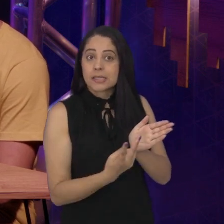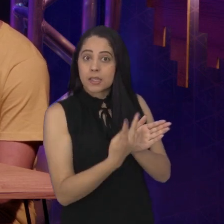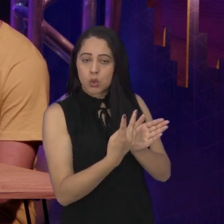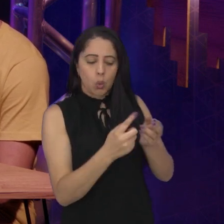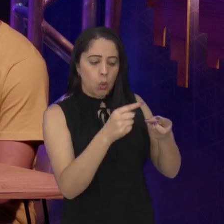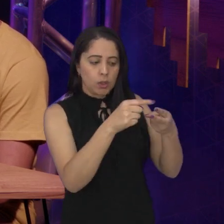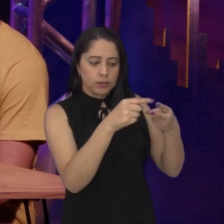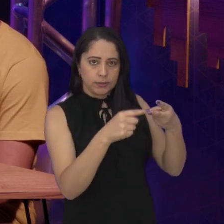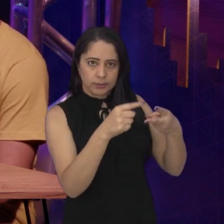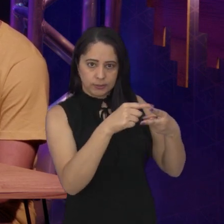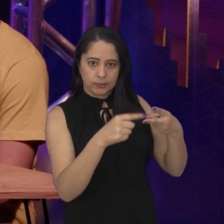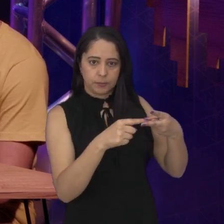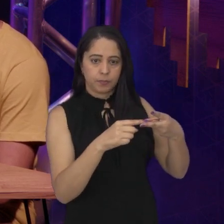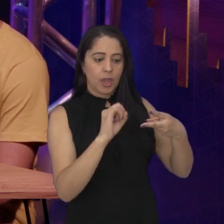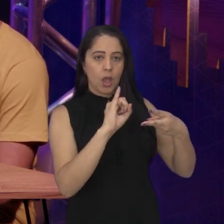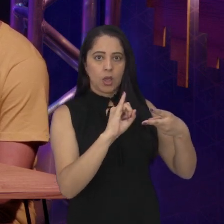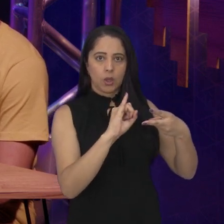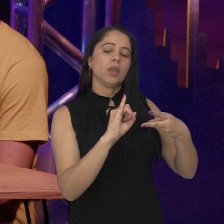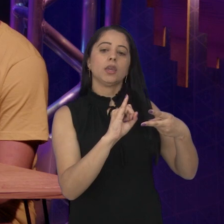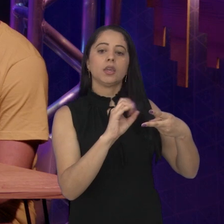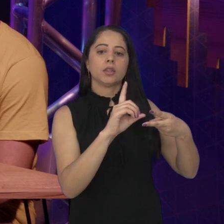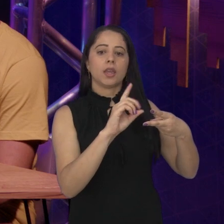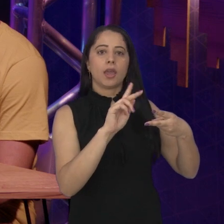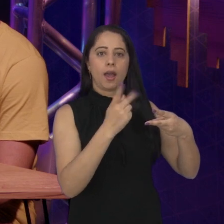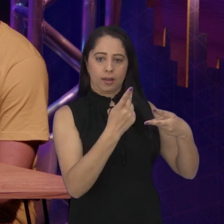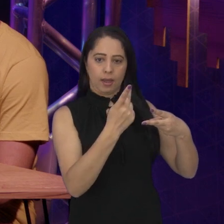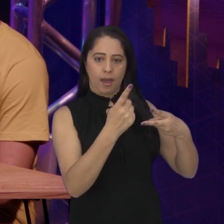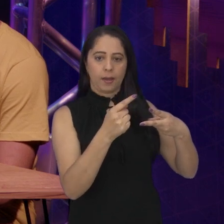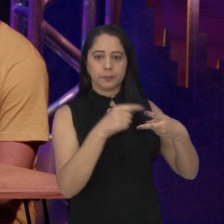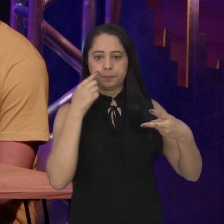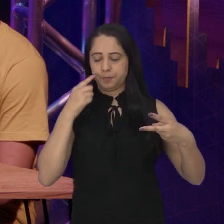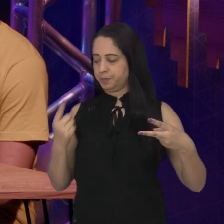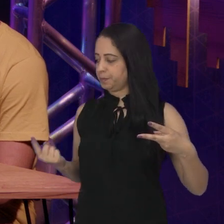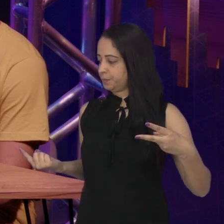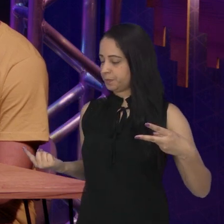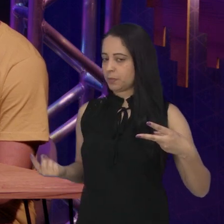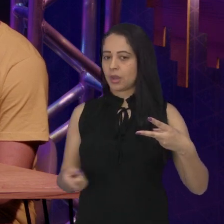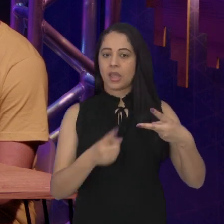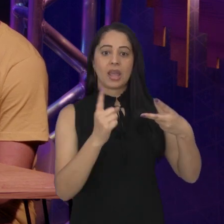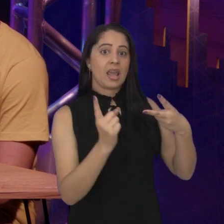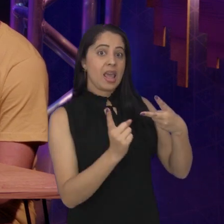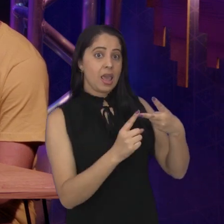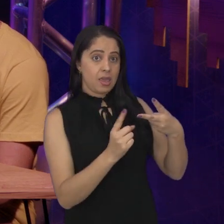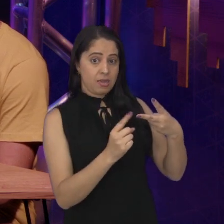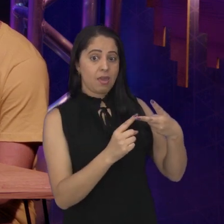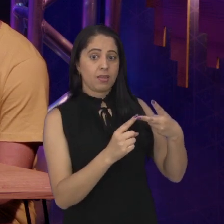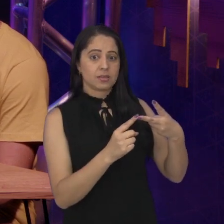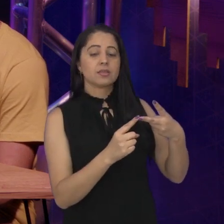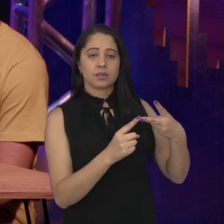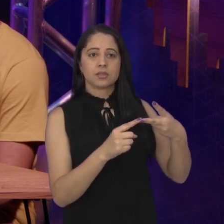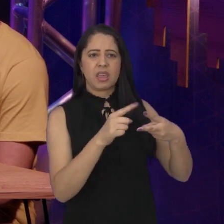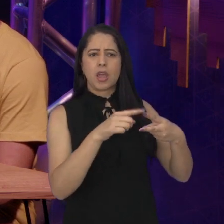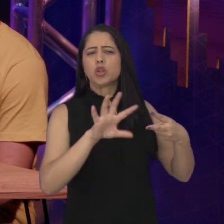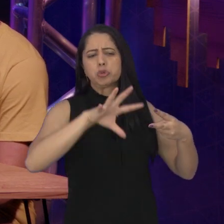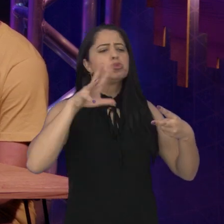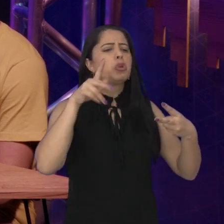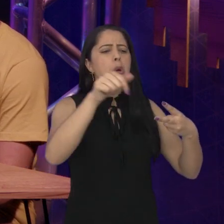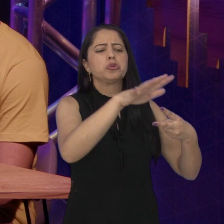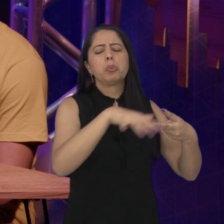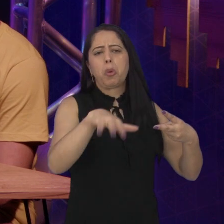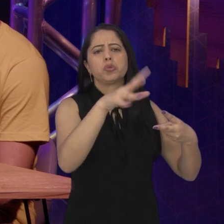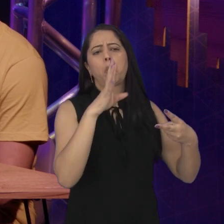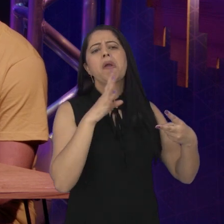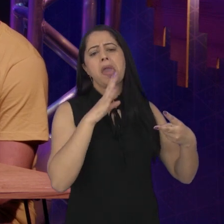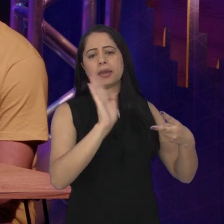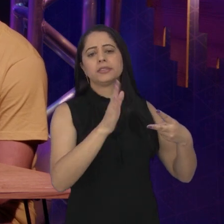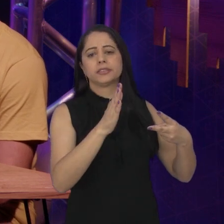que medem a desigualdade social. Um deles é o IDH, que é o Índice de Desenvolvimento Humano. Eu acredito que é um índice bem